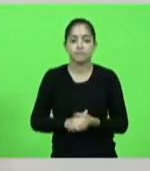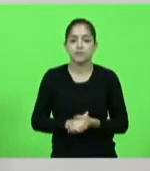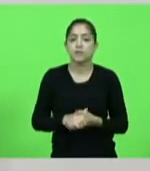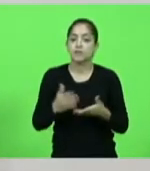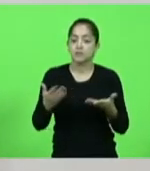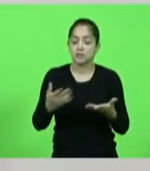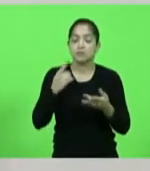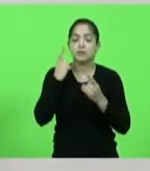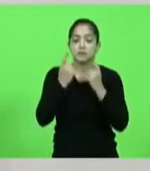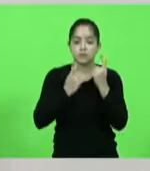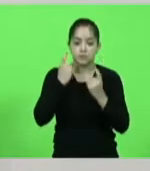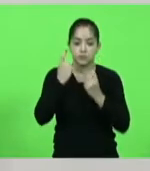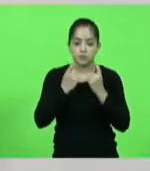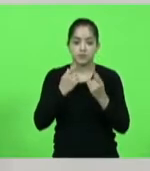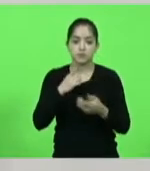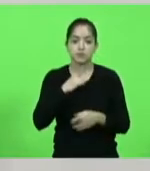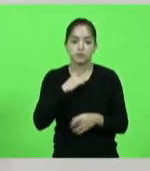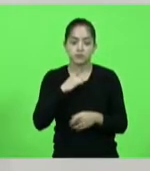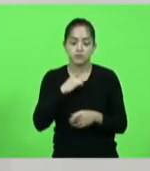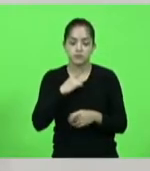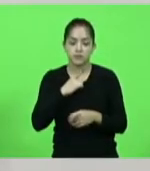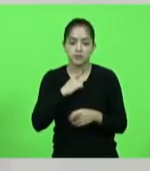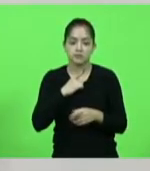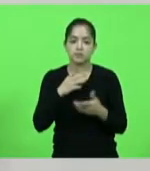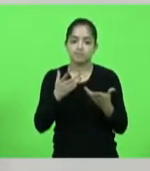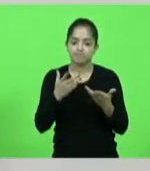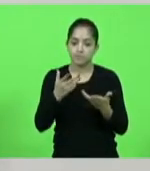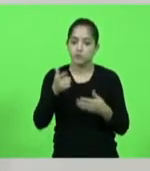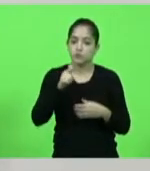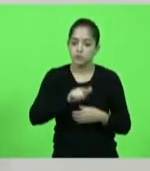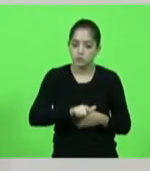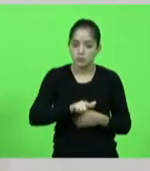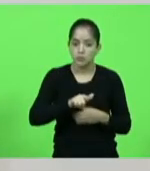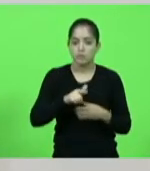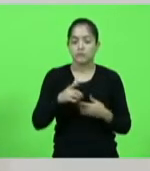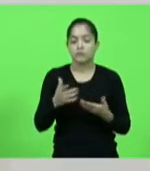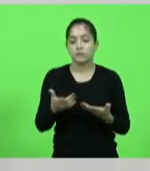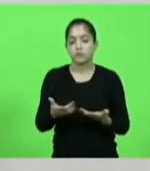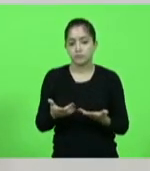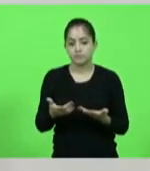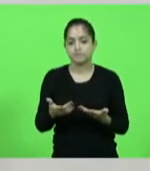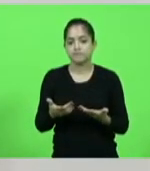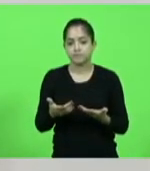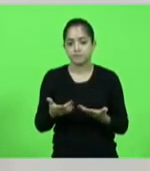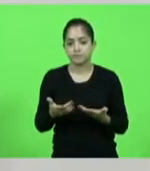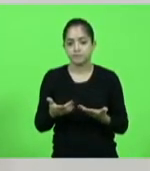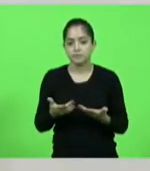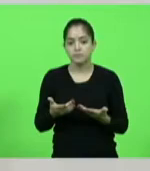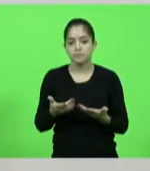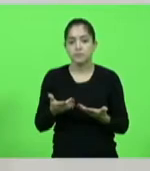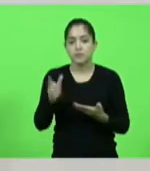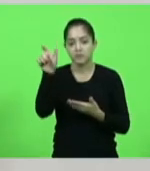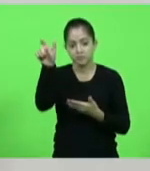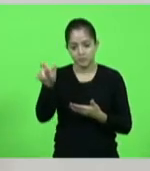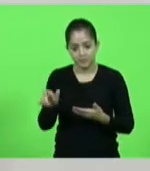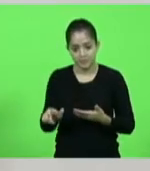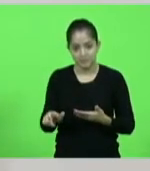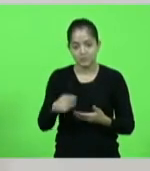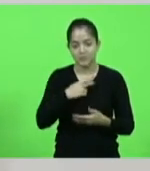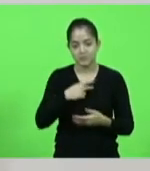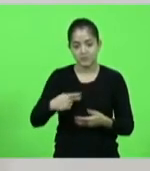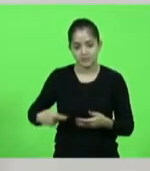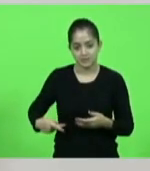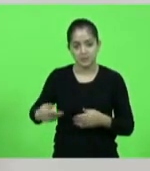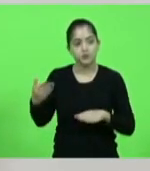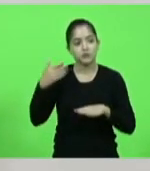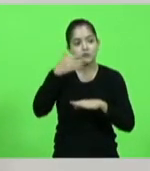essa preocupação muito grande. Quero, mais uma vez, aqui, na pessoa do seu Mário César Guiar, que ontem esteve em Joinville para trazer